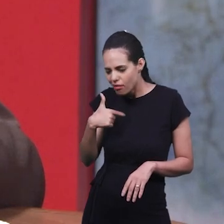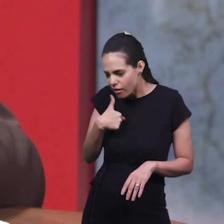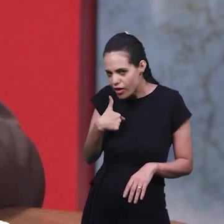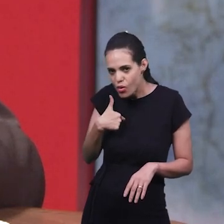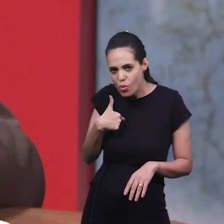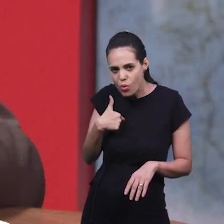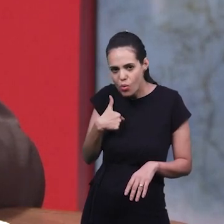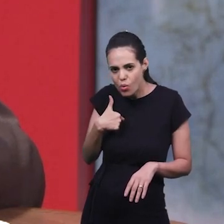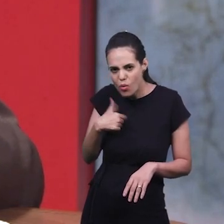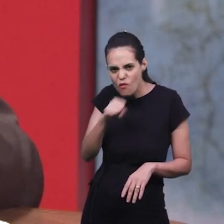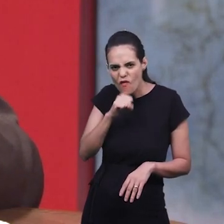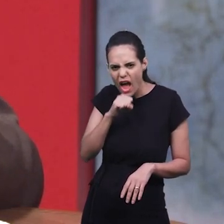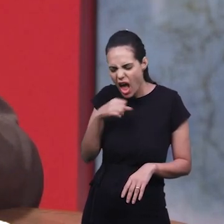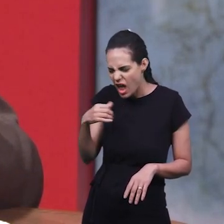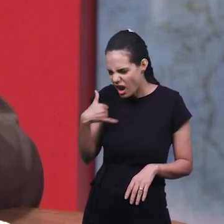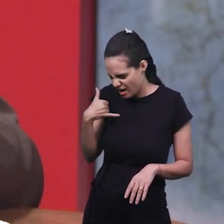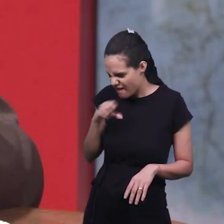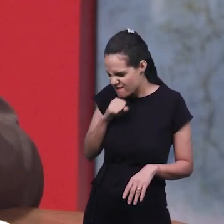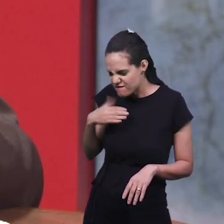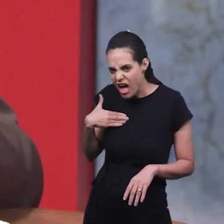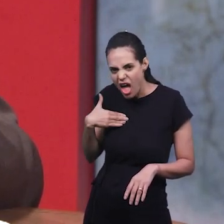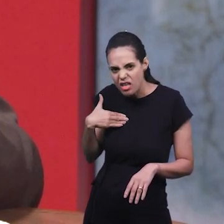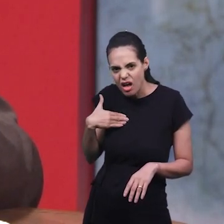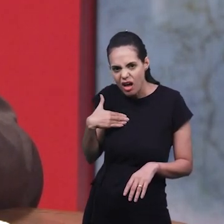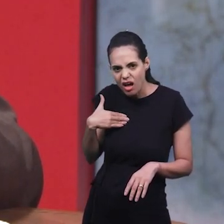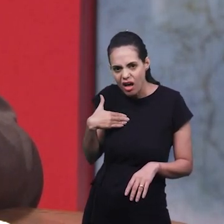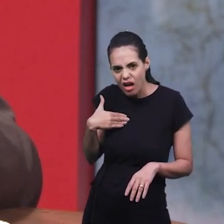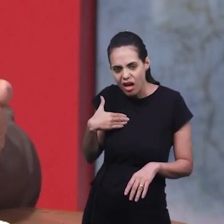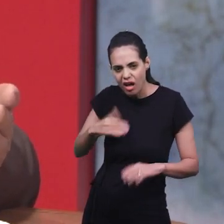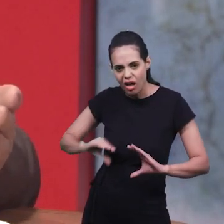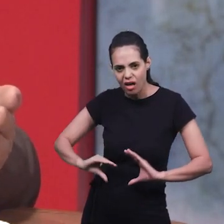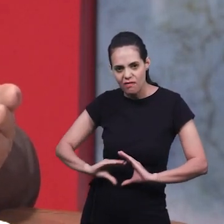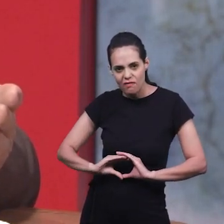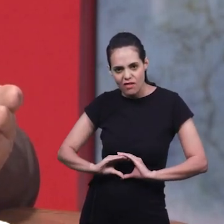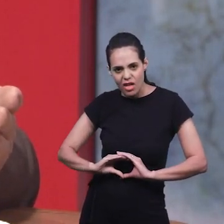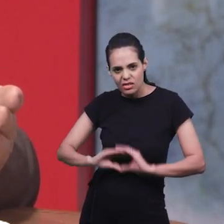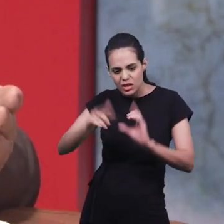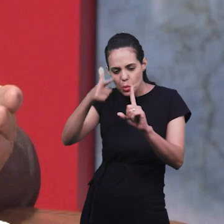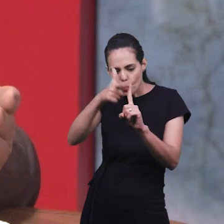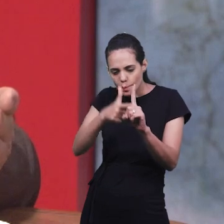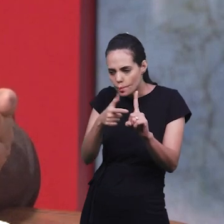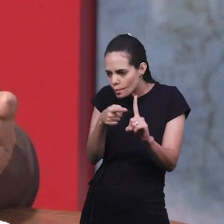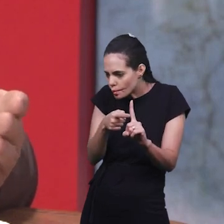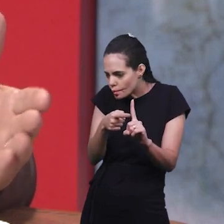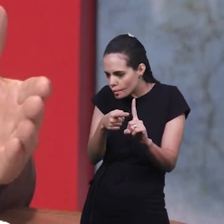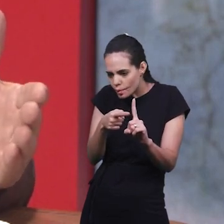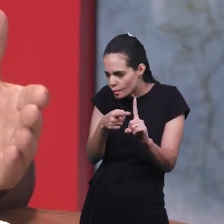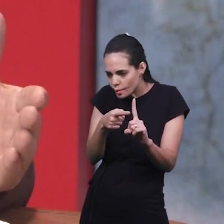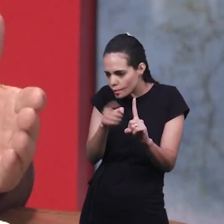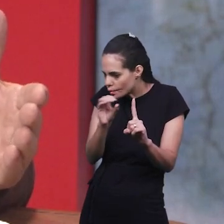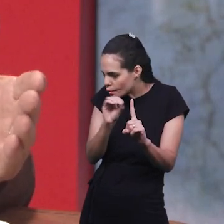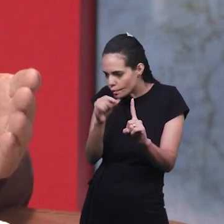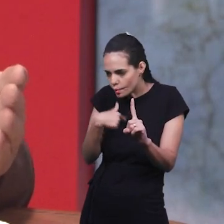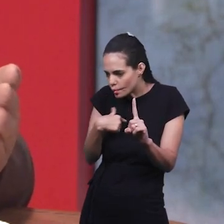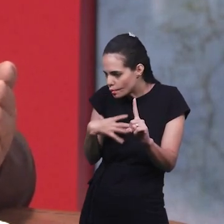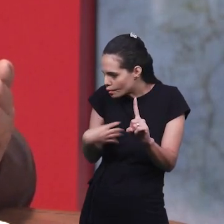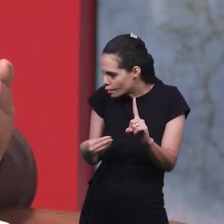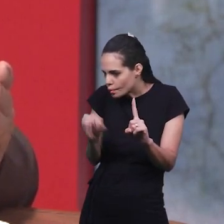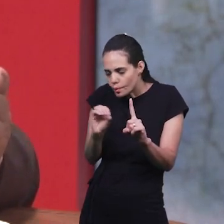filho? Eu, uma pessoa já idosa, com ventre amortecido? É possível